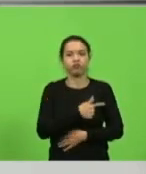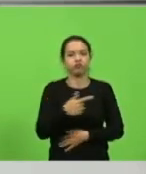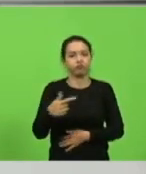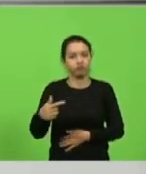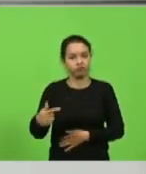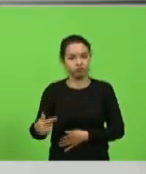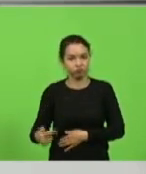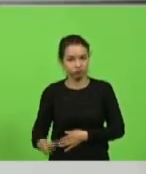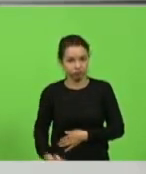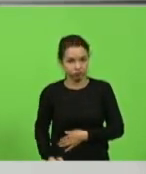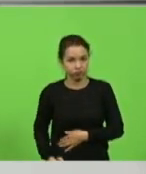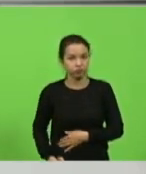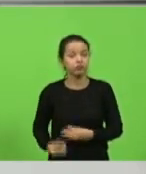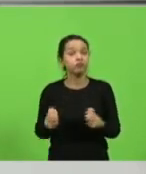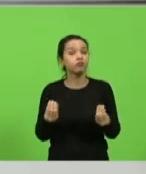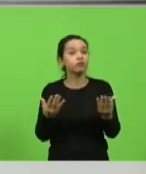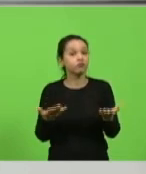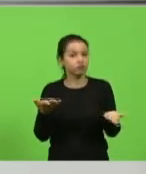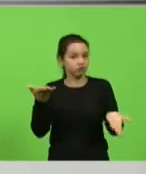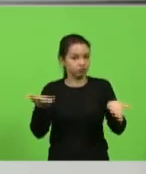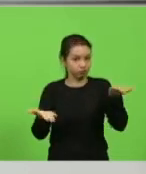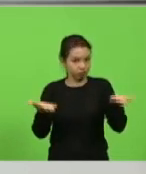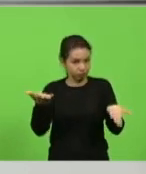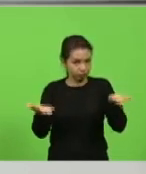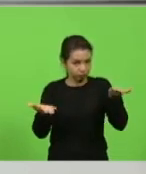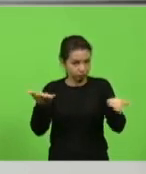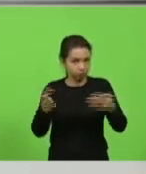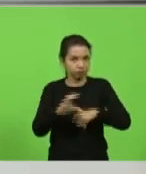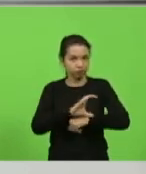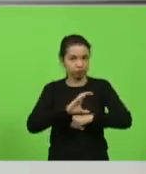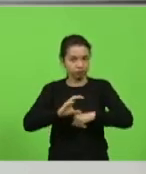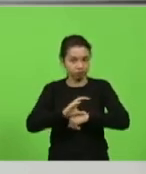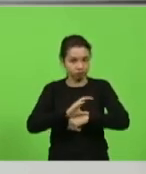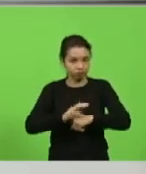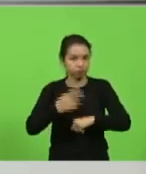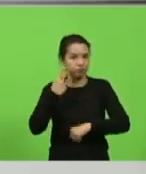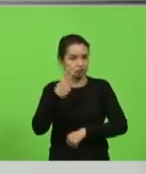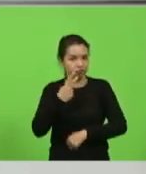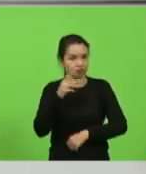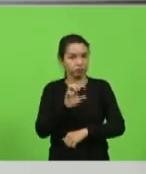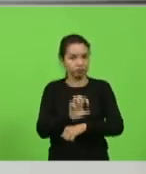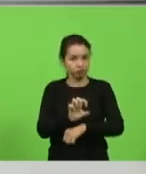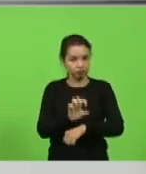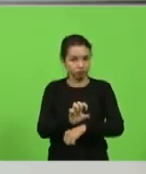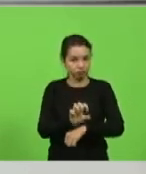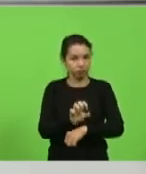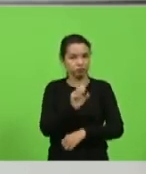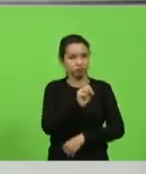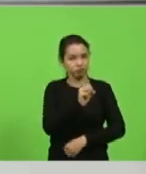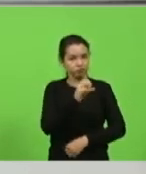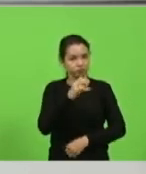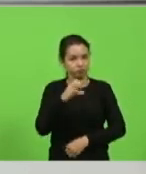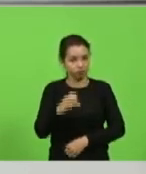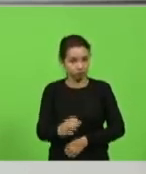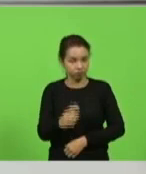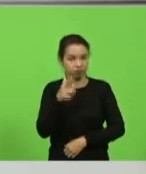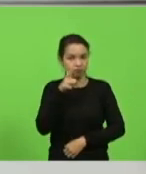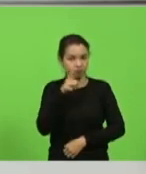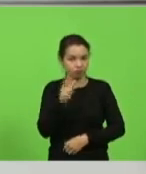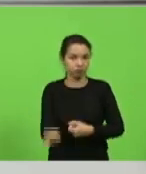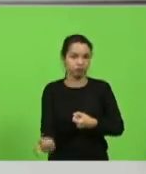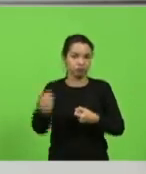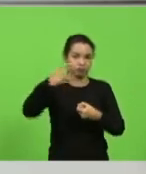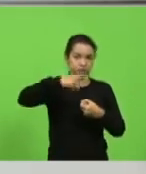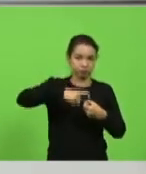a estabilidade constitucional e política do Estado de Santa Catarina seja restabelecida.